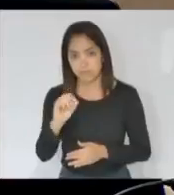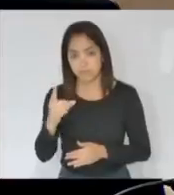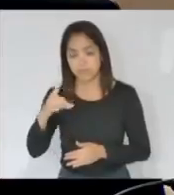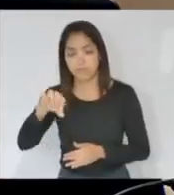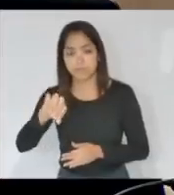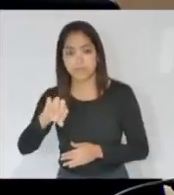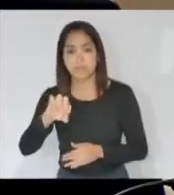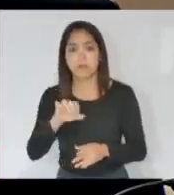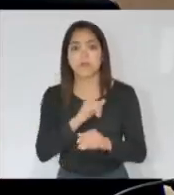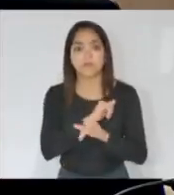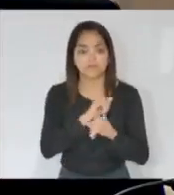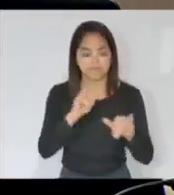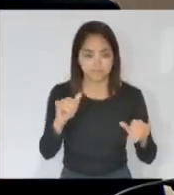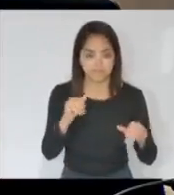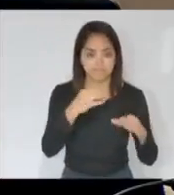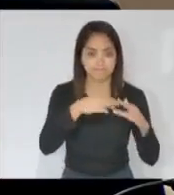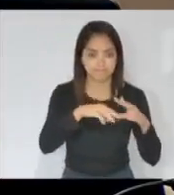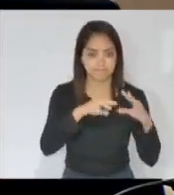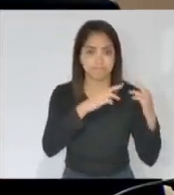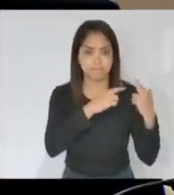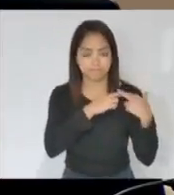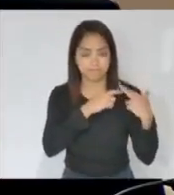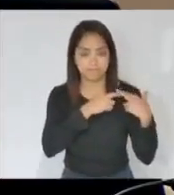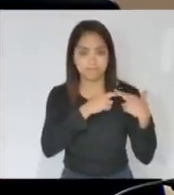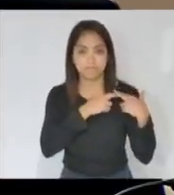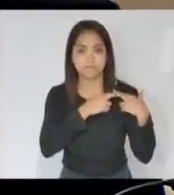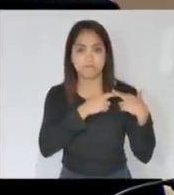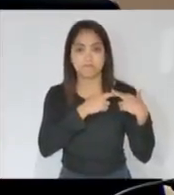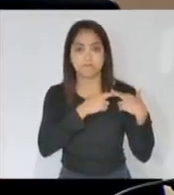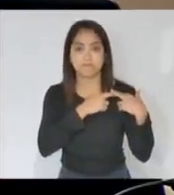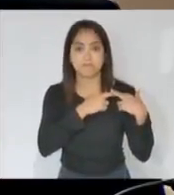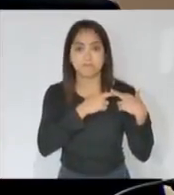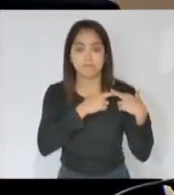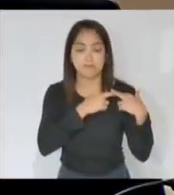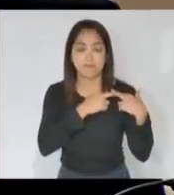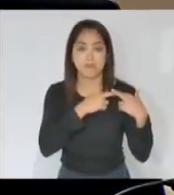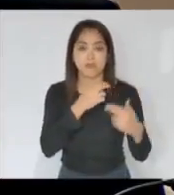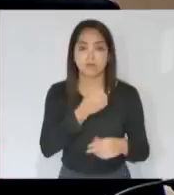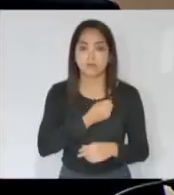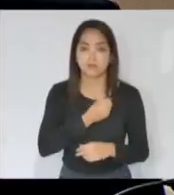e comunicou que encaminhará os destinatários as indicações números